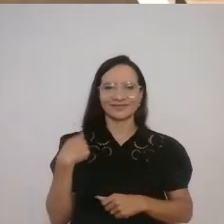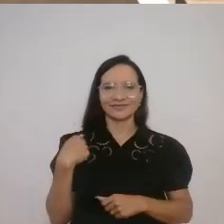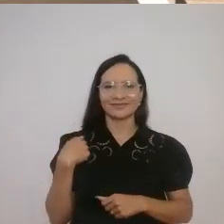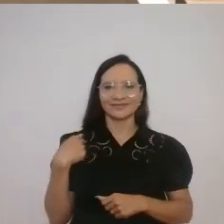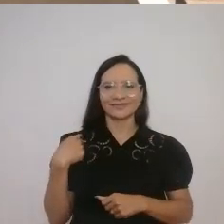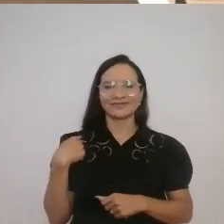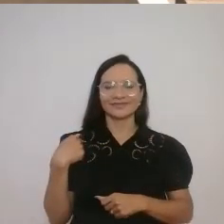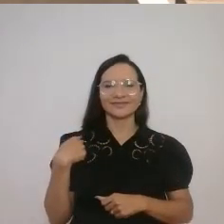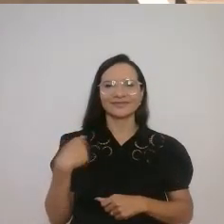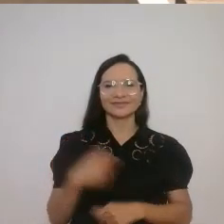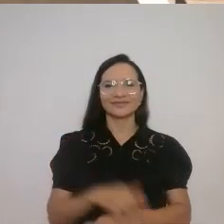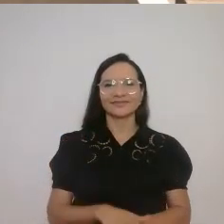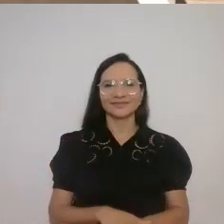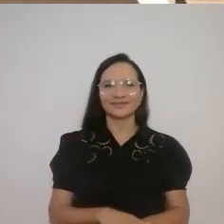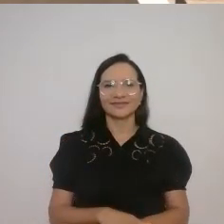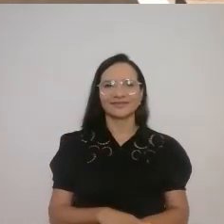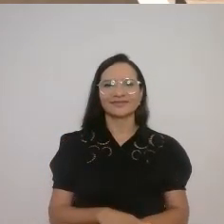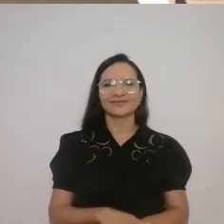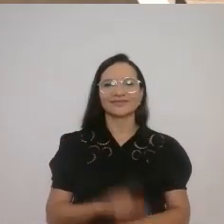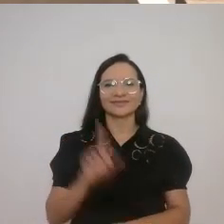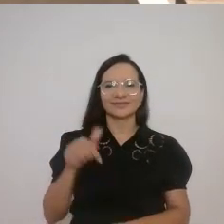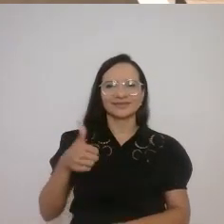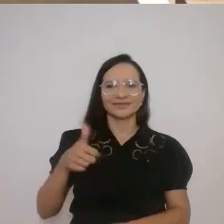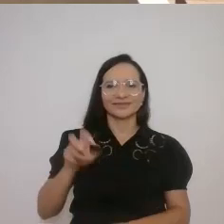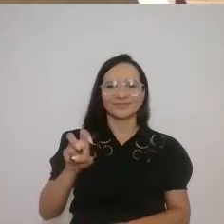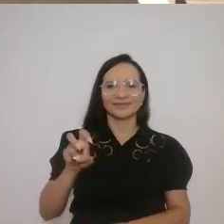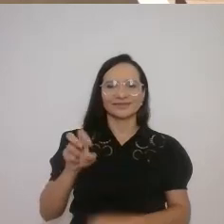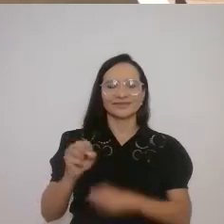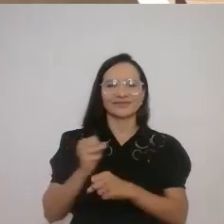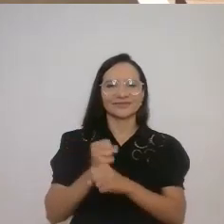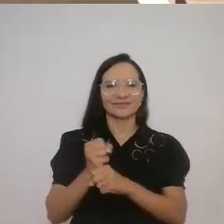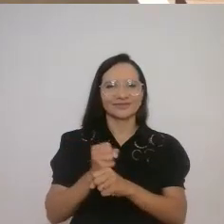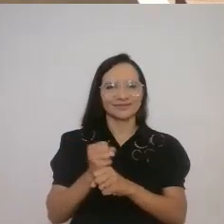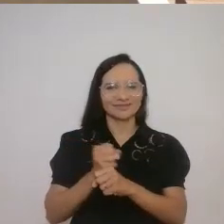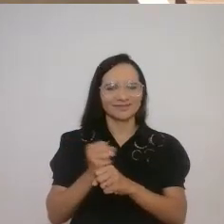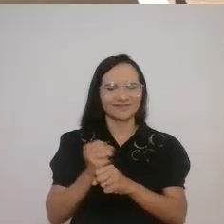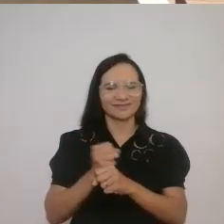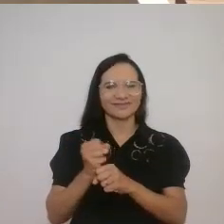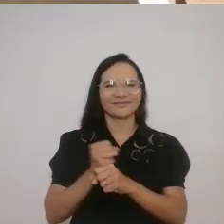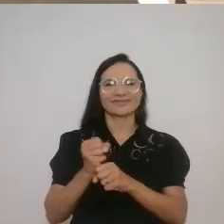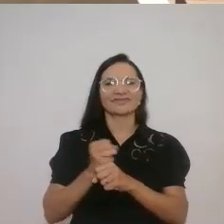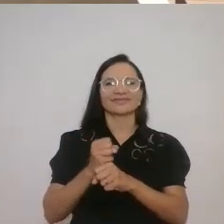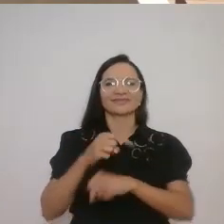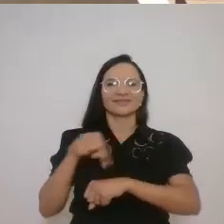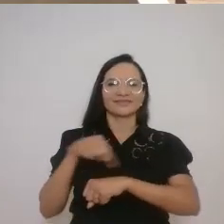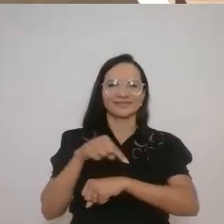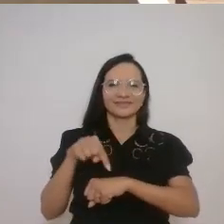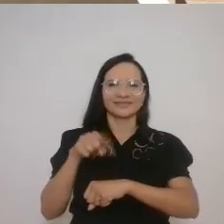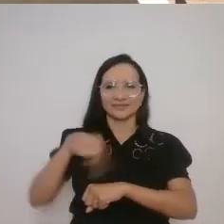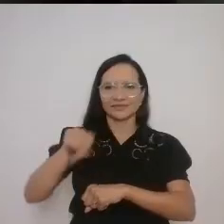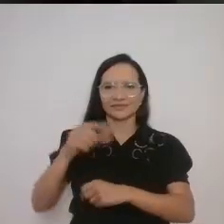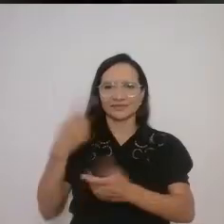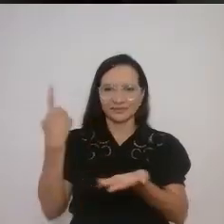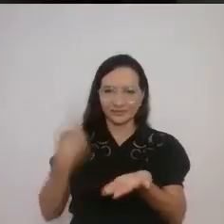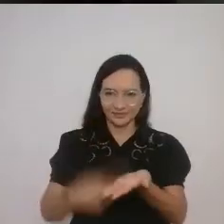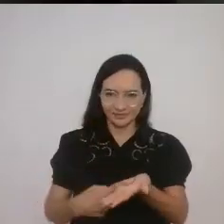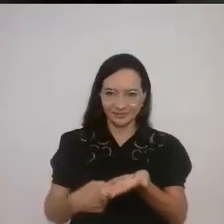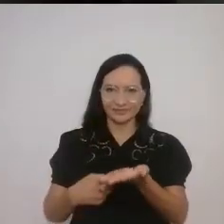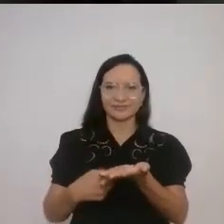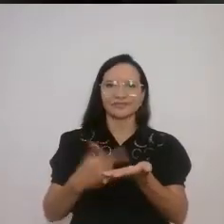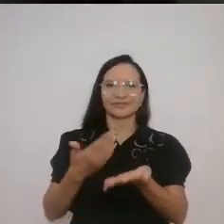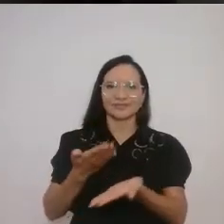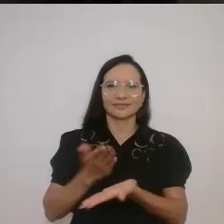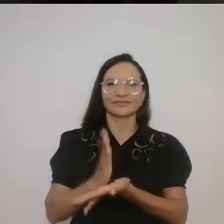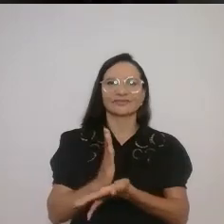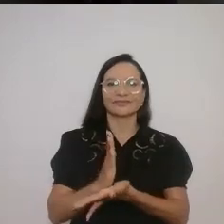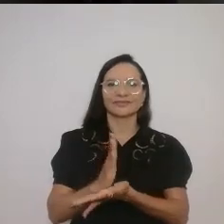outubro. Presidente. São 15 anos, vê como o tempo passa rápido. Né? Passa. Então, todos de acordo. Aprovado a unanimidade. Ele